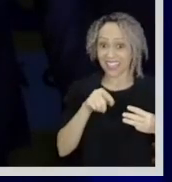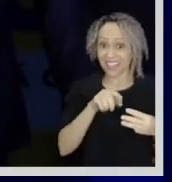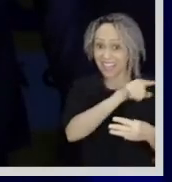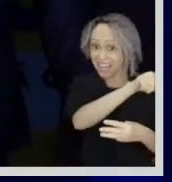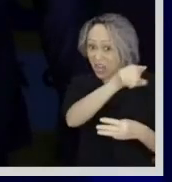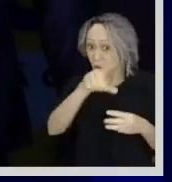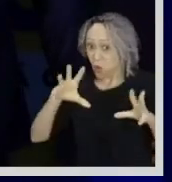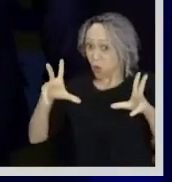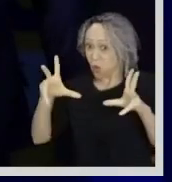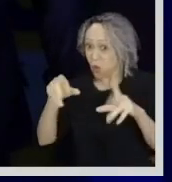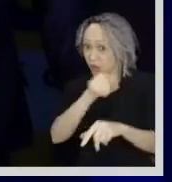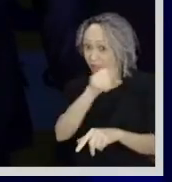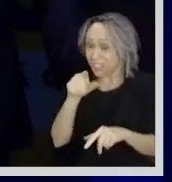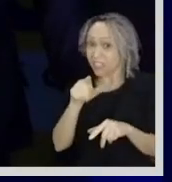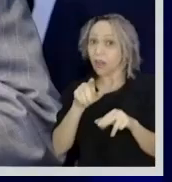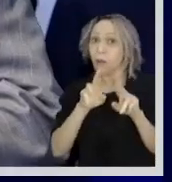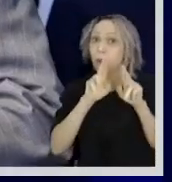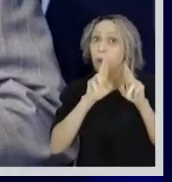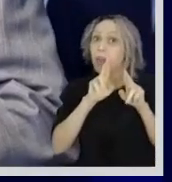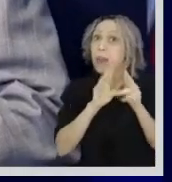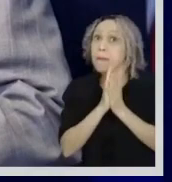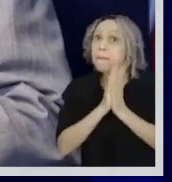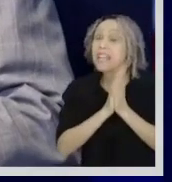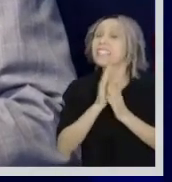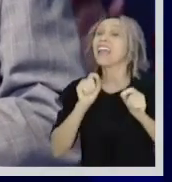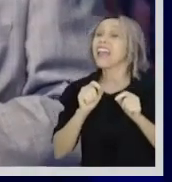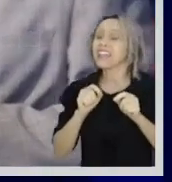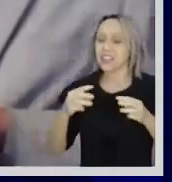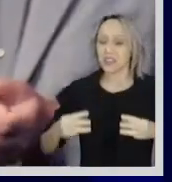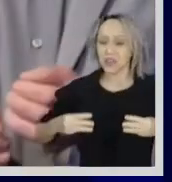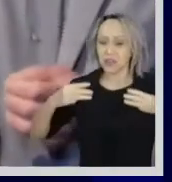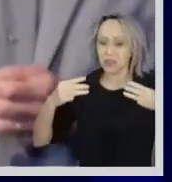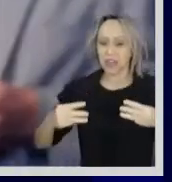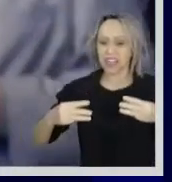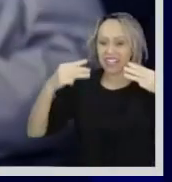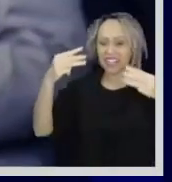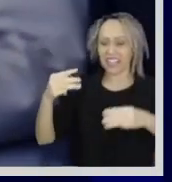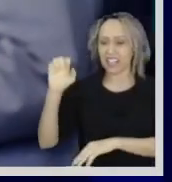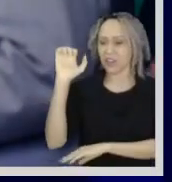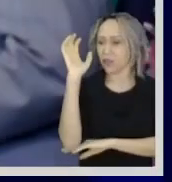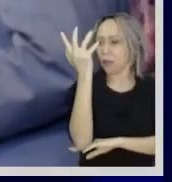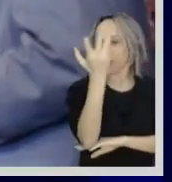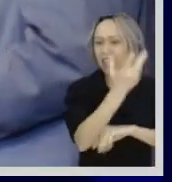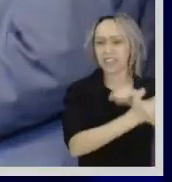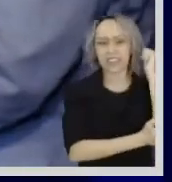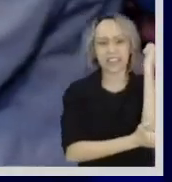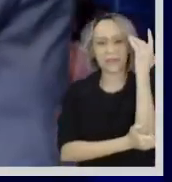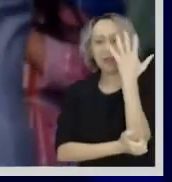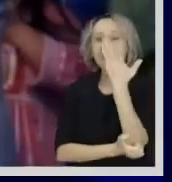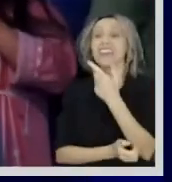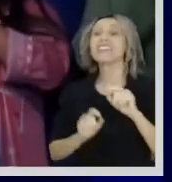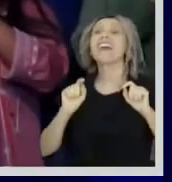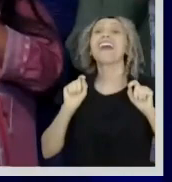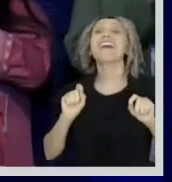a minha visão, acho que não. Holiday, vou passar a pergunta para você, porque as estatais estão vindo aí. E a carreta